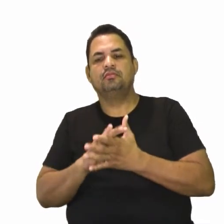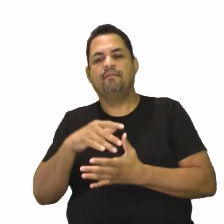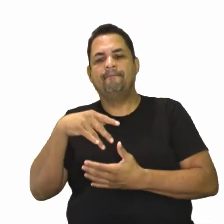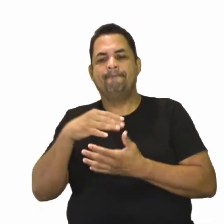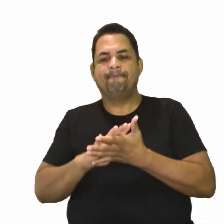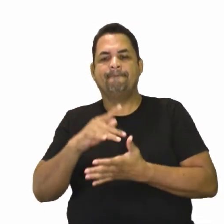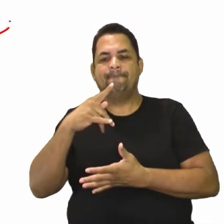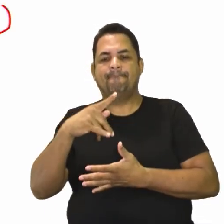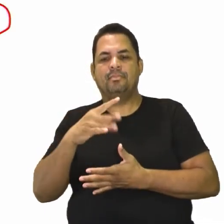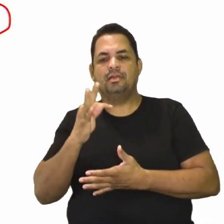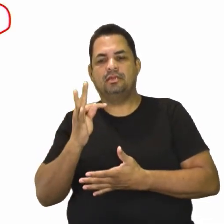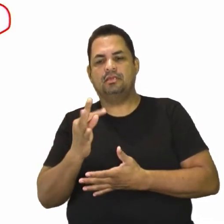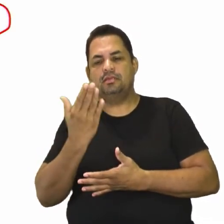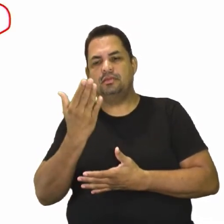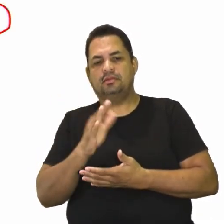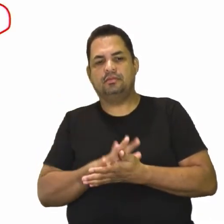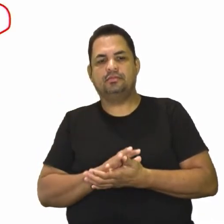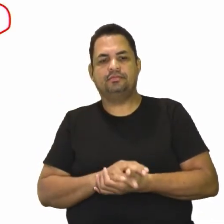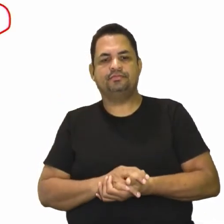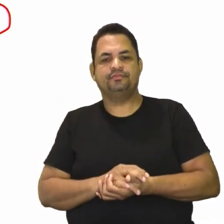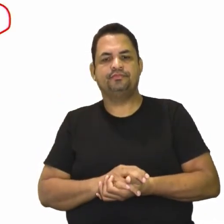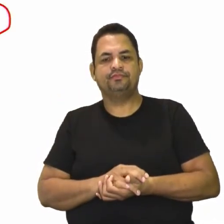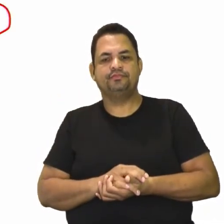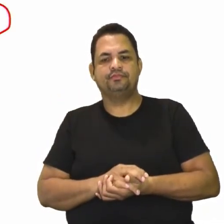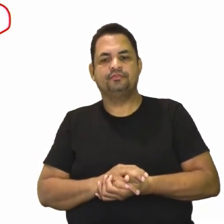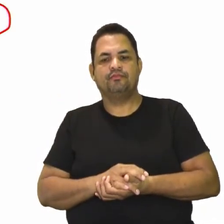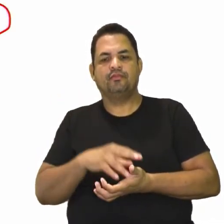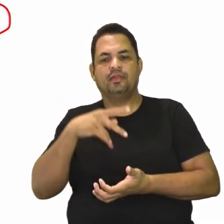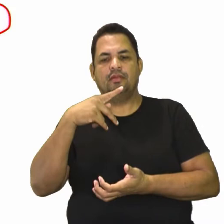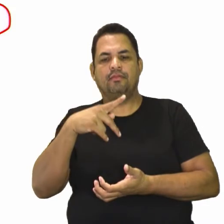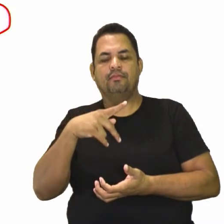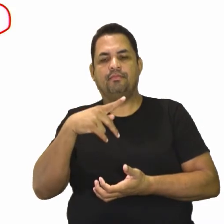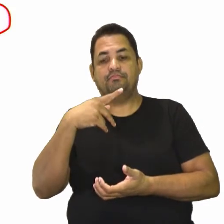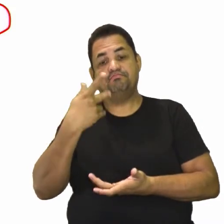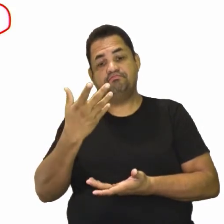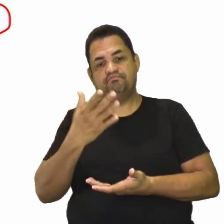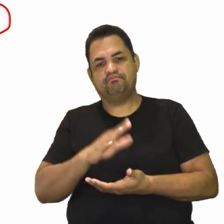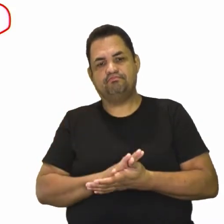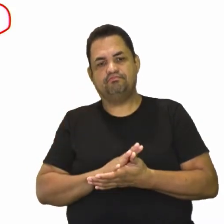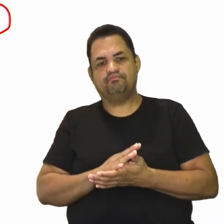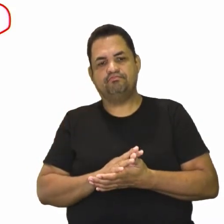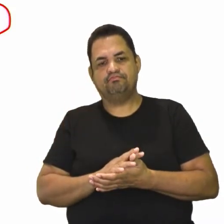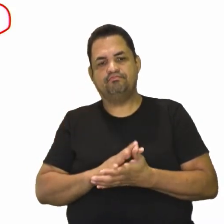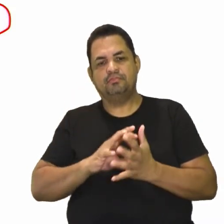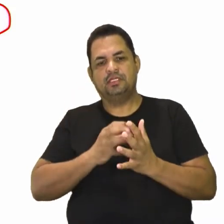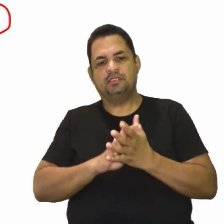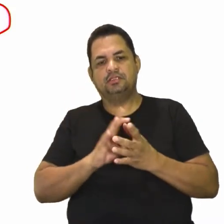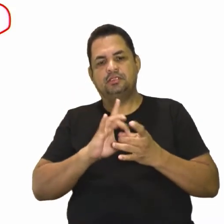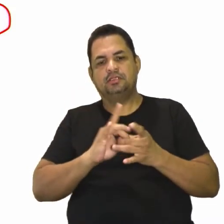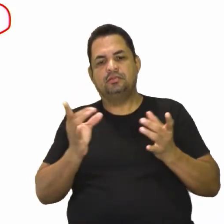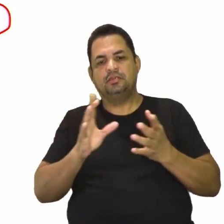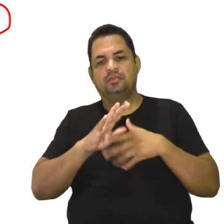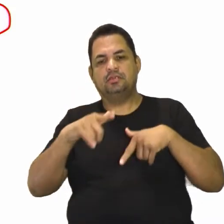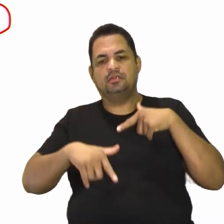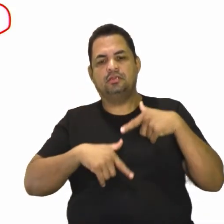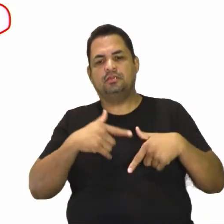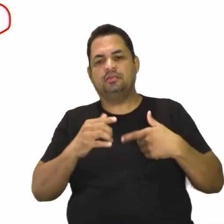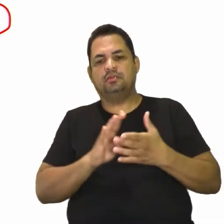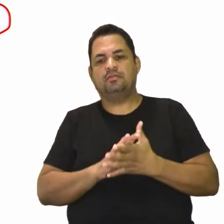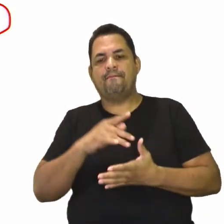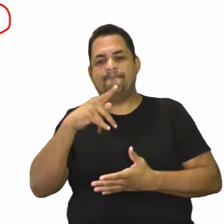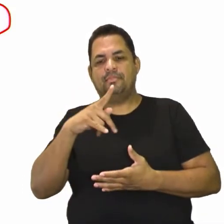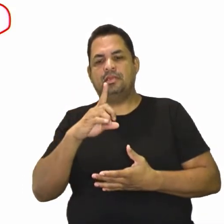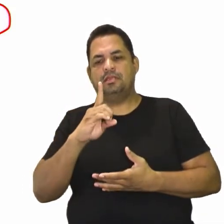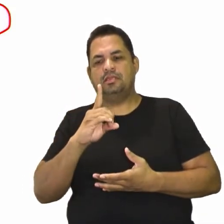o Partido dos Trabalhadores, é criado neste momento. O Partido Democrático Trabalhista, o PDT, é criado